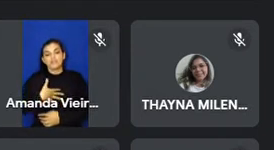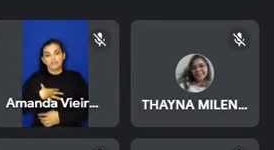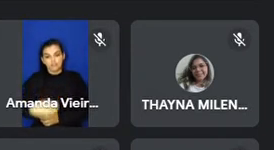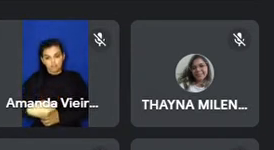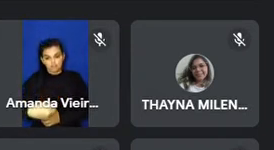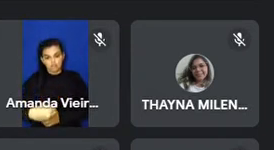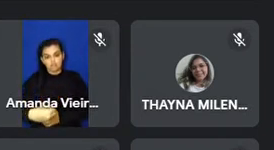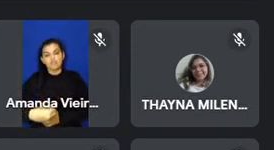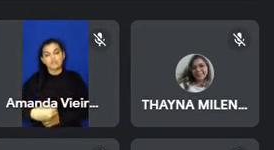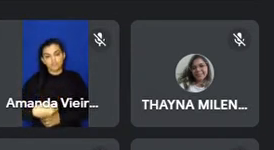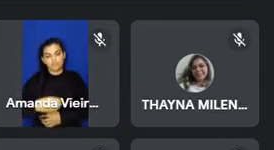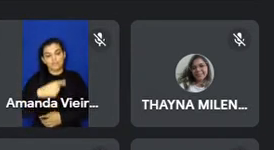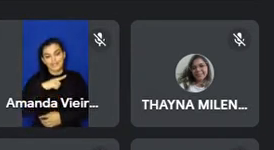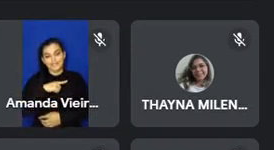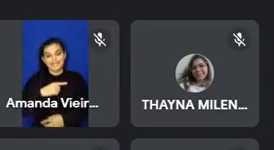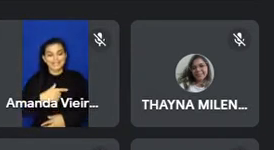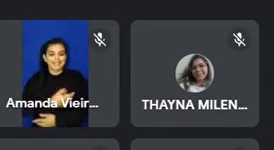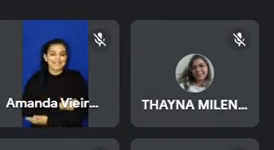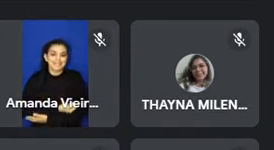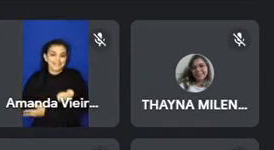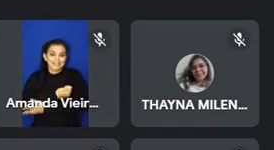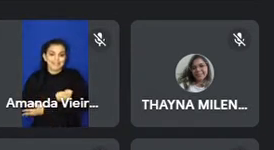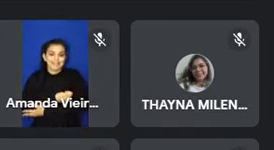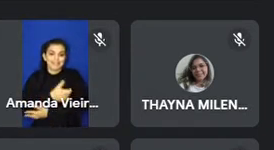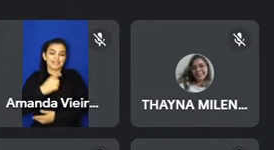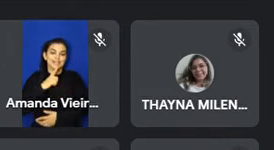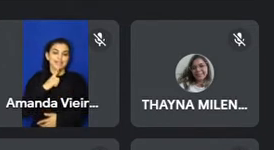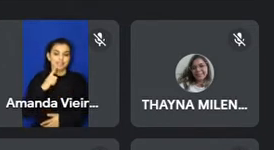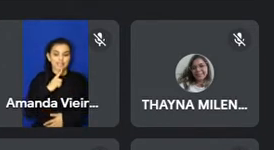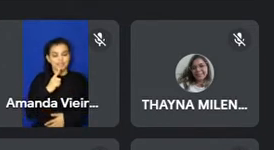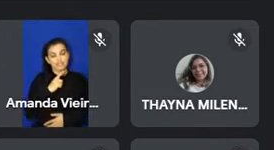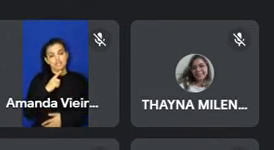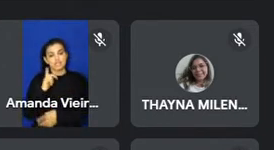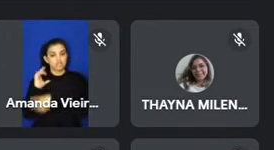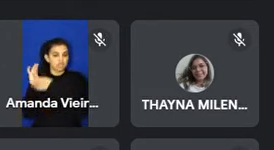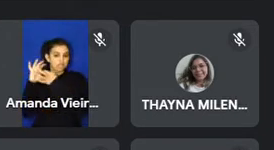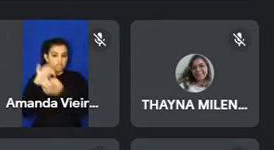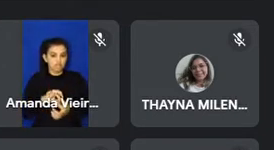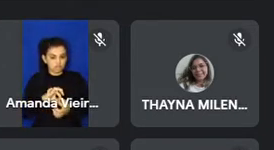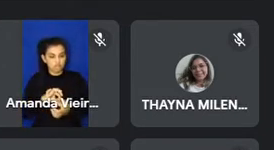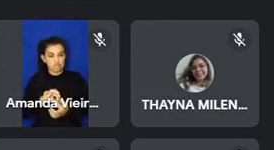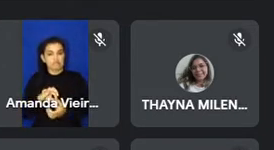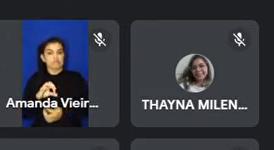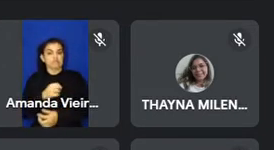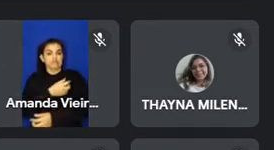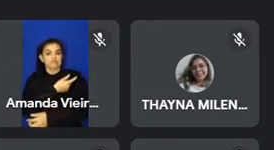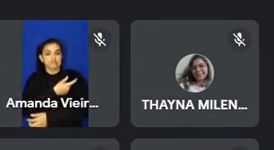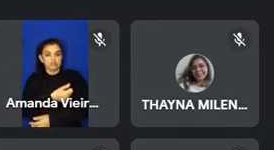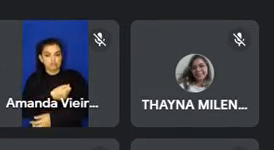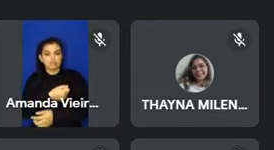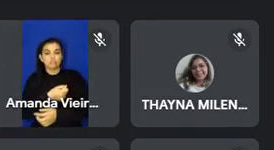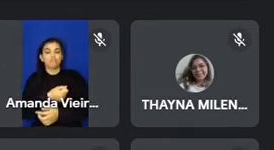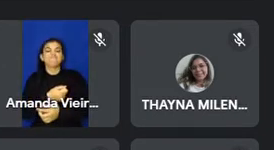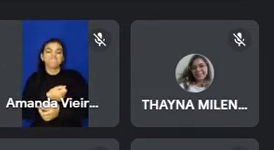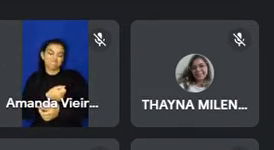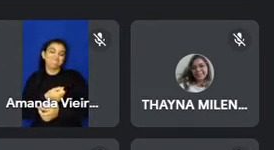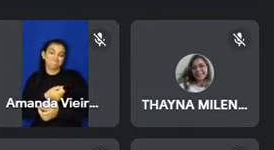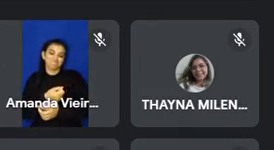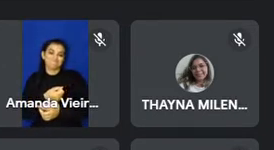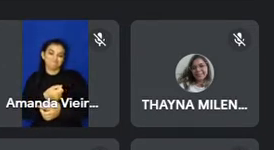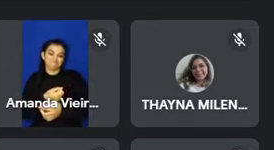eritoblastose fetal, que está relacionada à imunização passiva de uma forma prejudicial, né? Que a gente viu